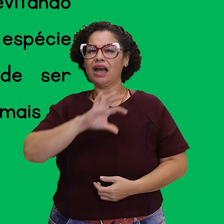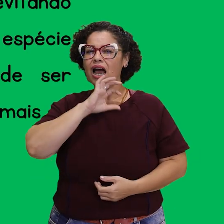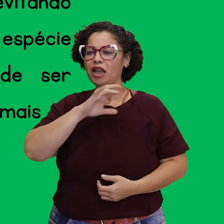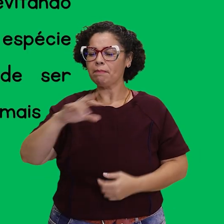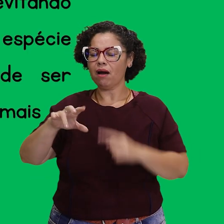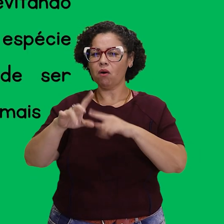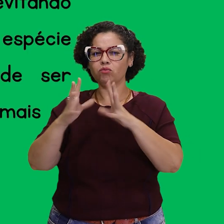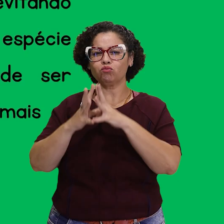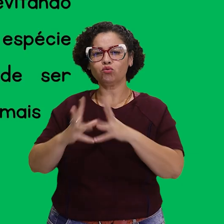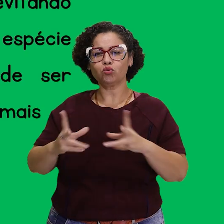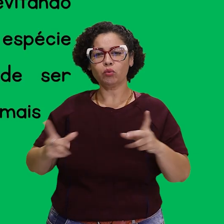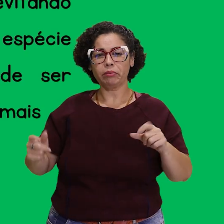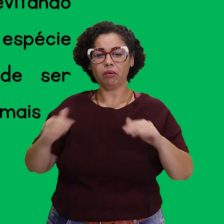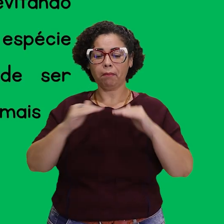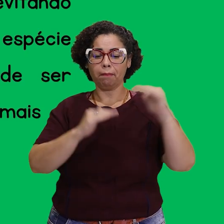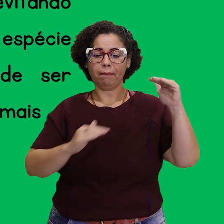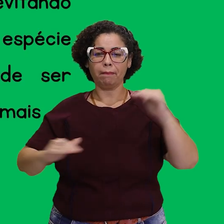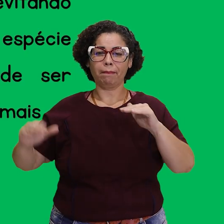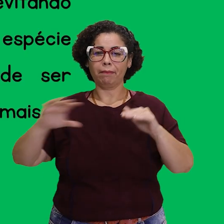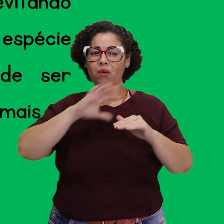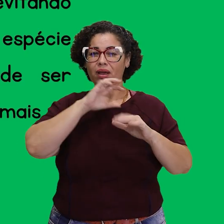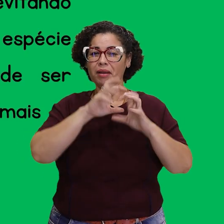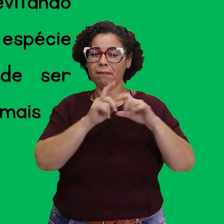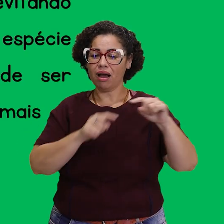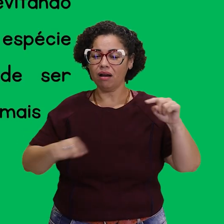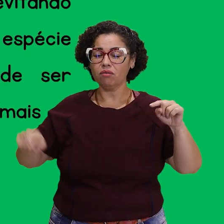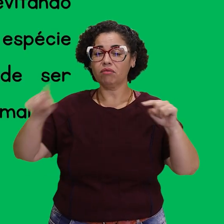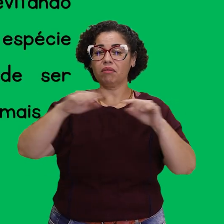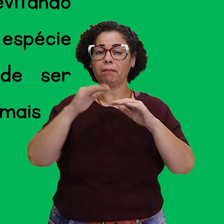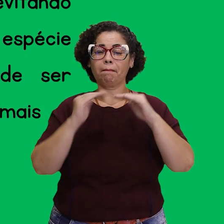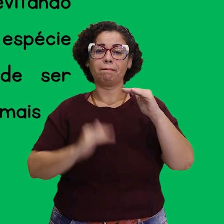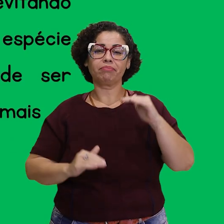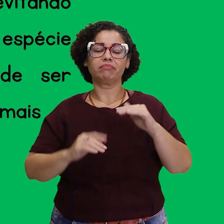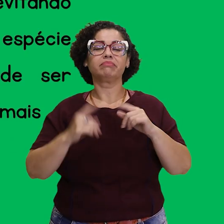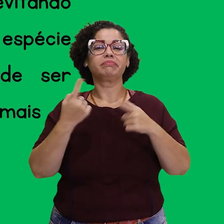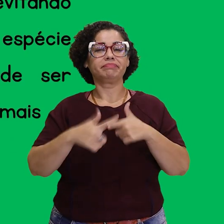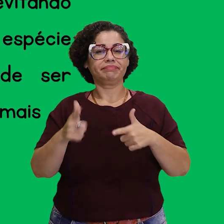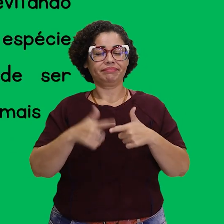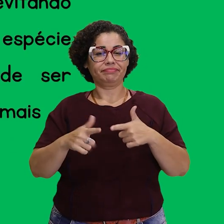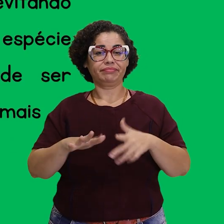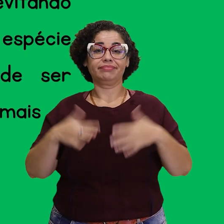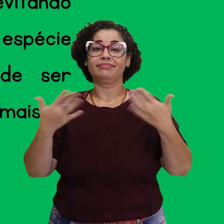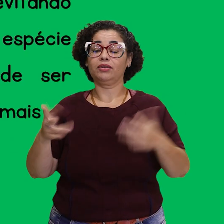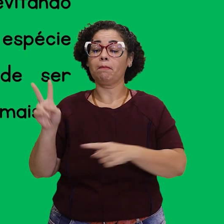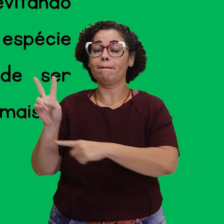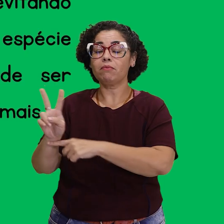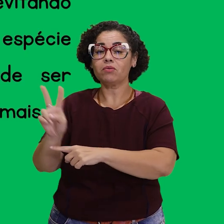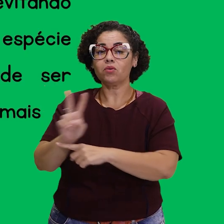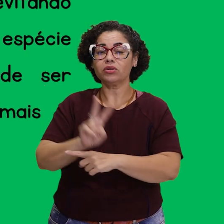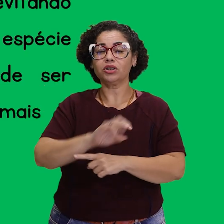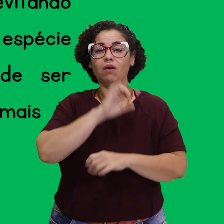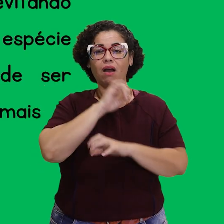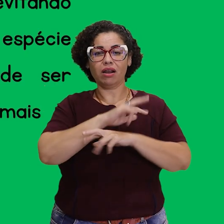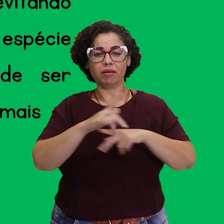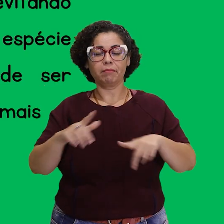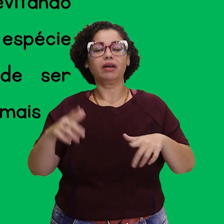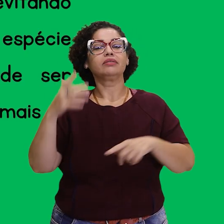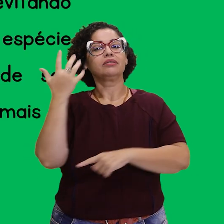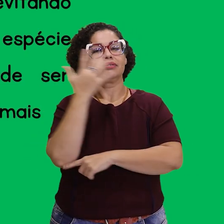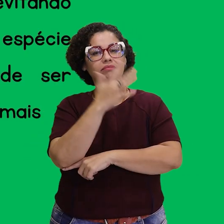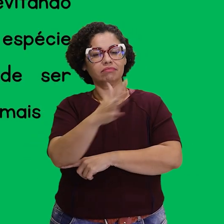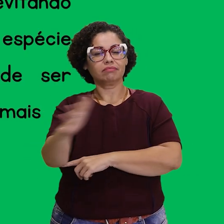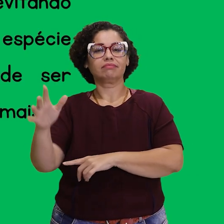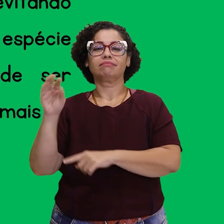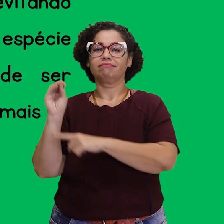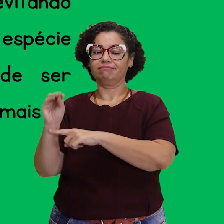espécie desaparece, todo o ecossistema pode ser afetado. Por isso, proteger os animais é também